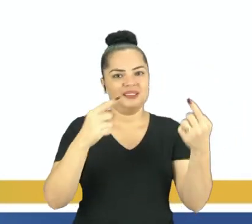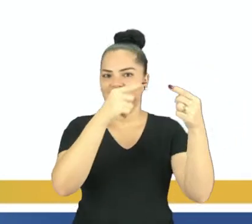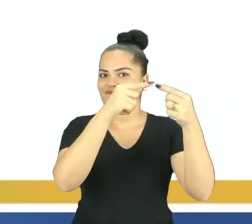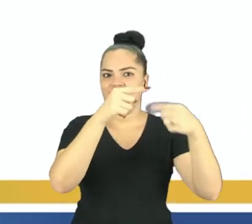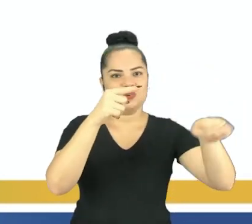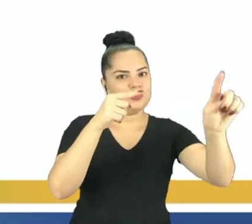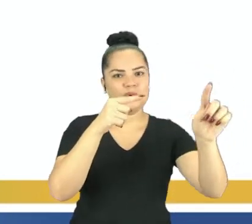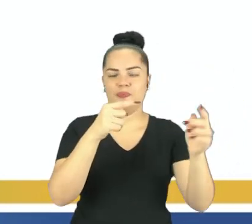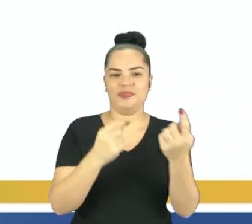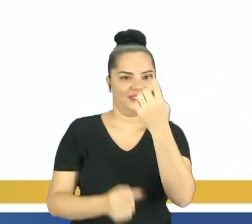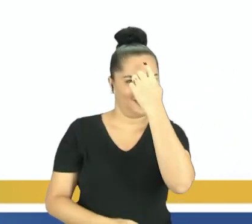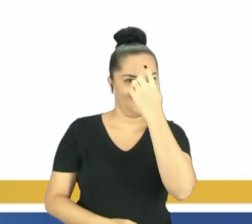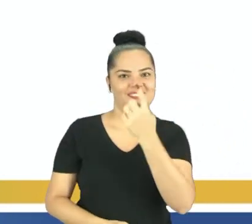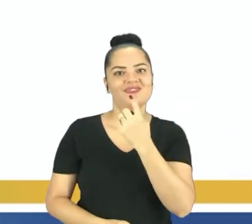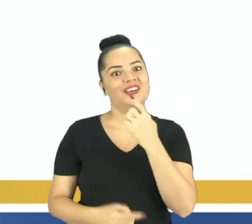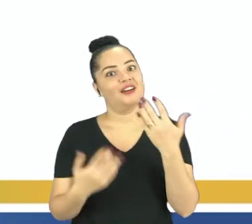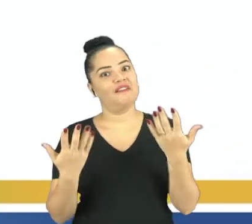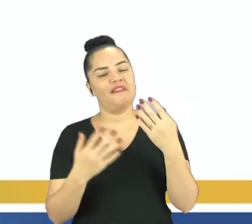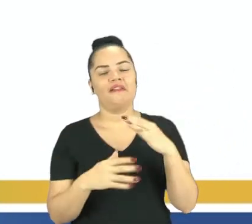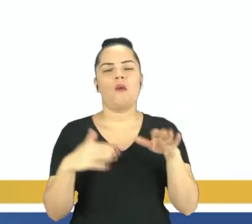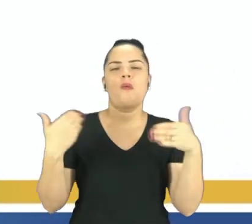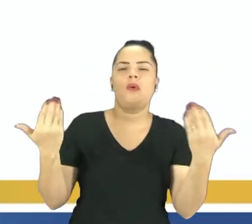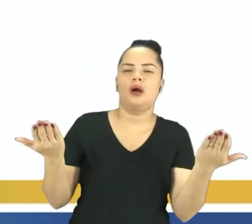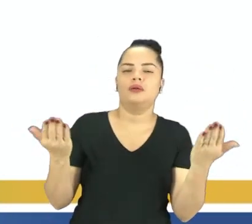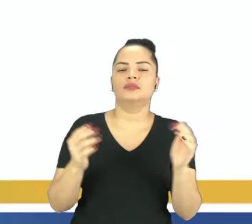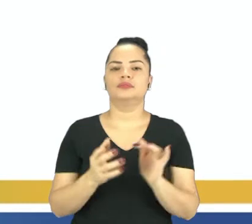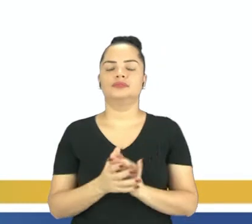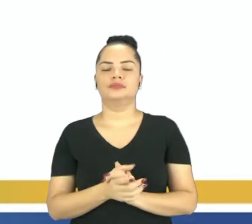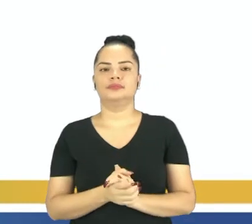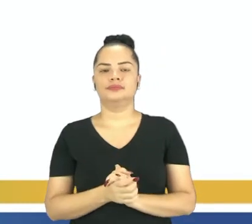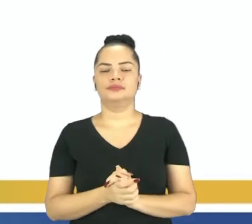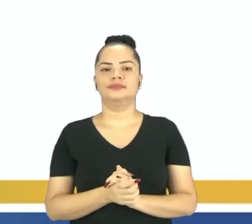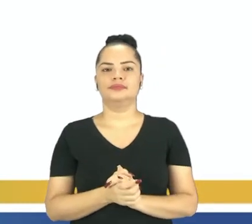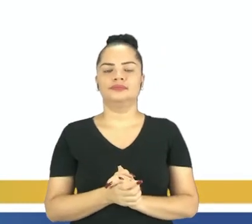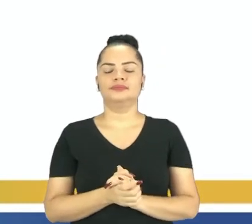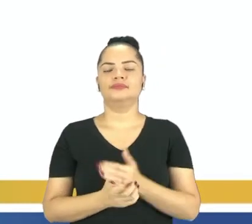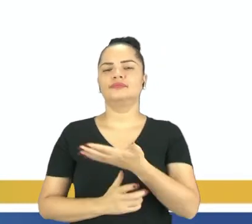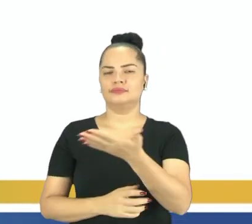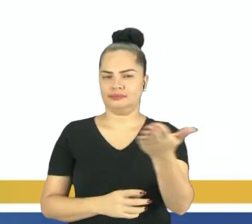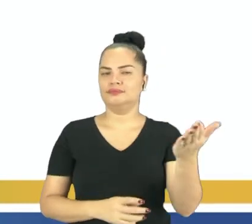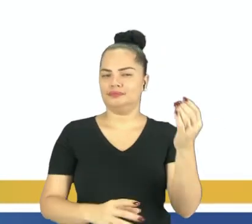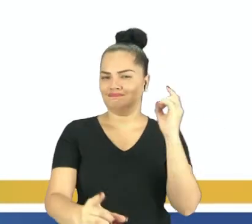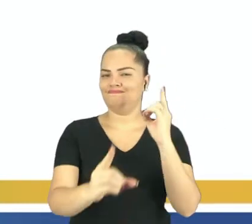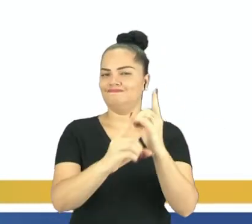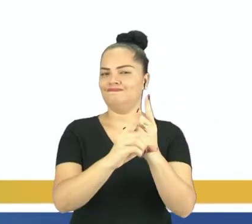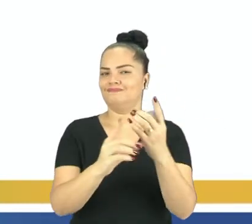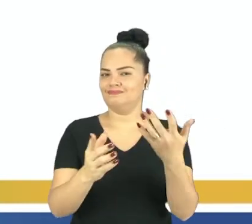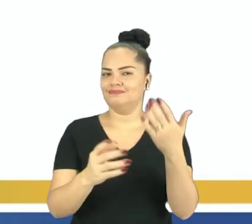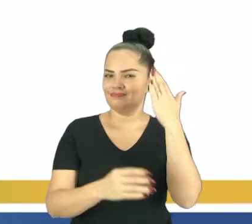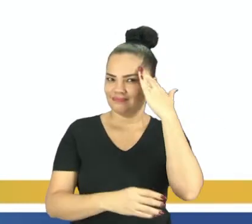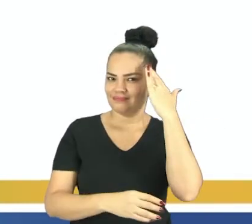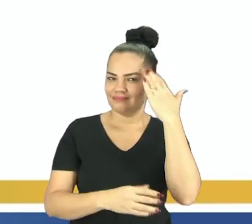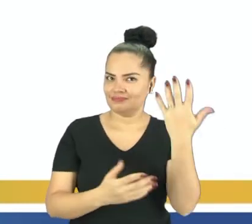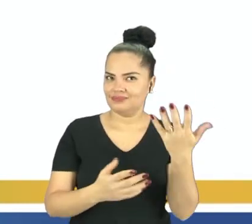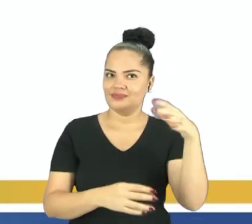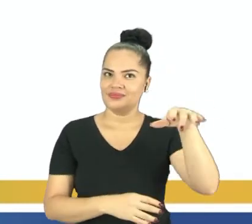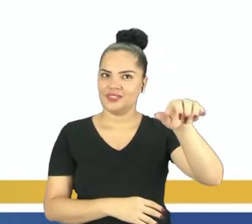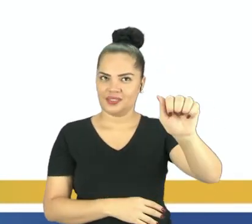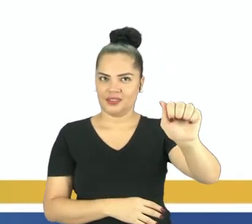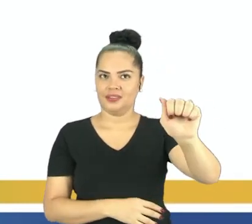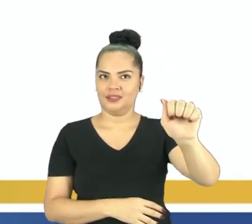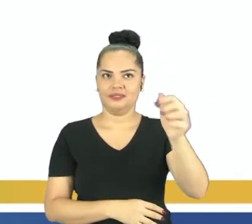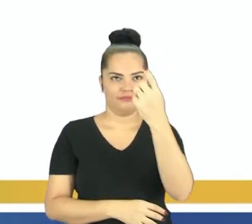com a imagem que vocês estão observando. Qual delas? Vocês conseguiram identificar? Então, na letra A, nós temos I